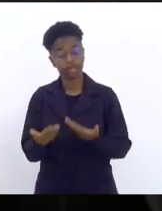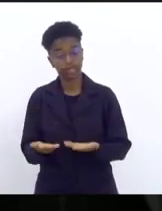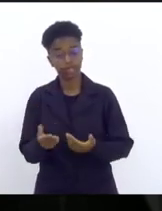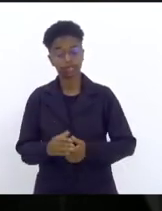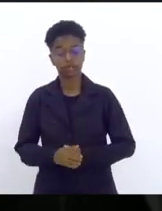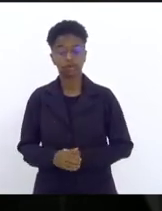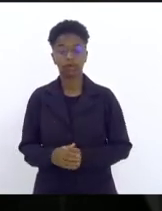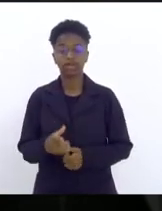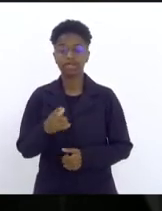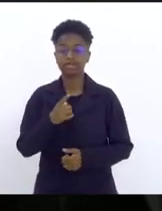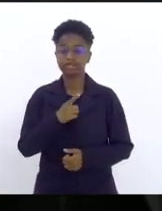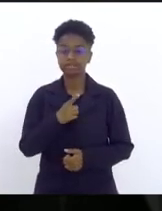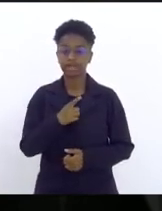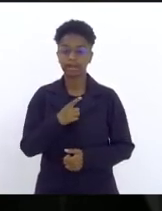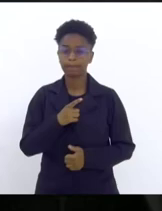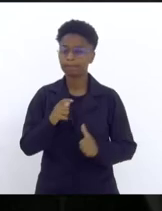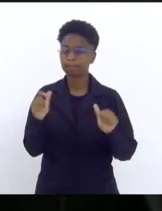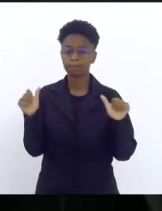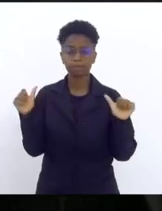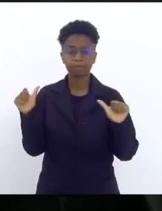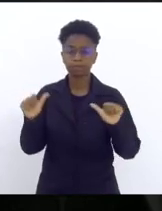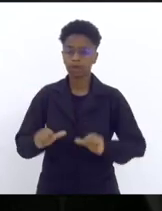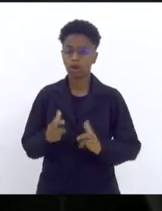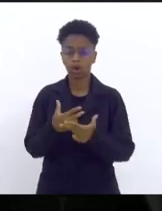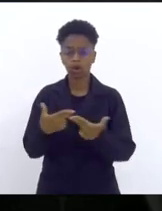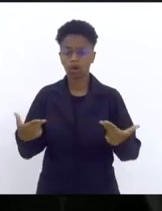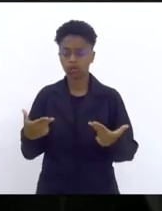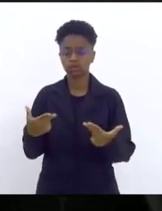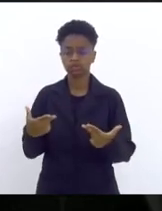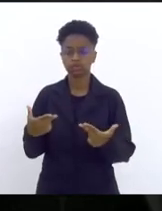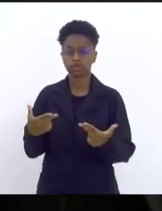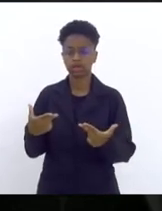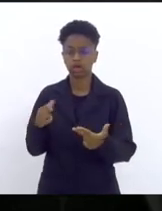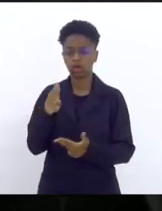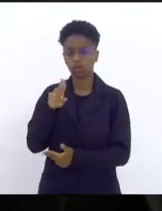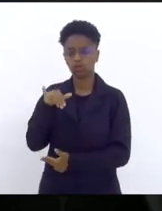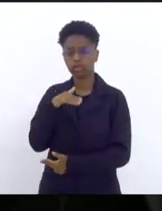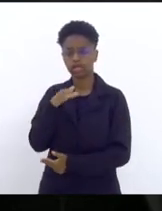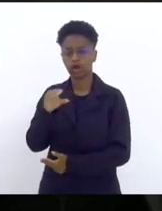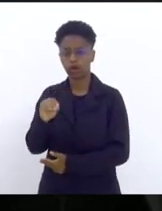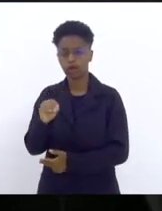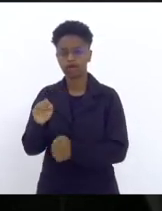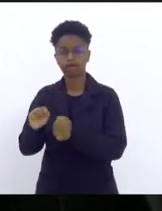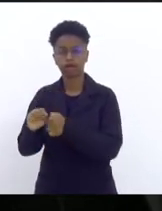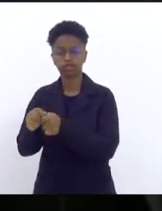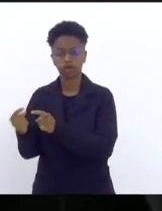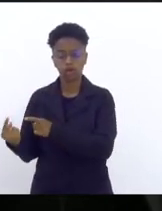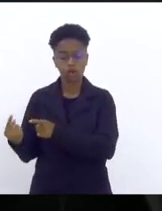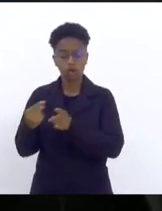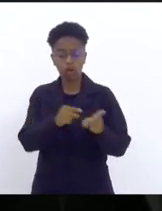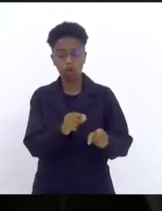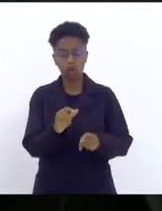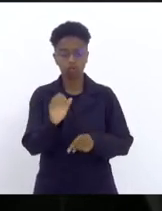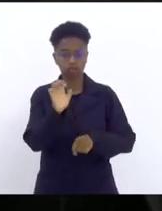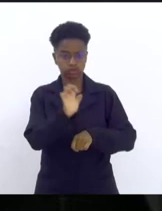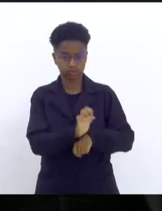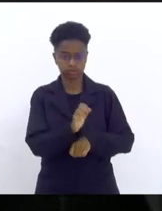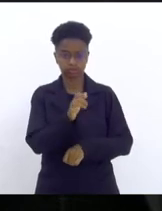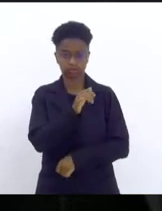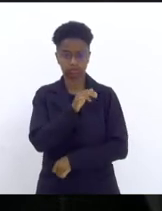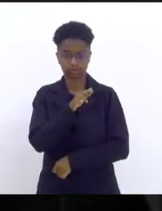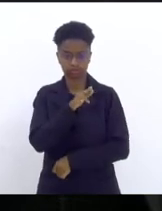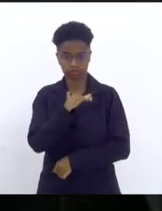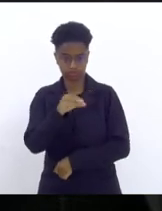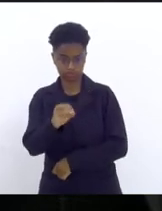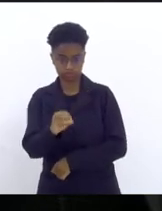a maior esfoliação que a união faz ao estado do Rio de Janeiro em